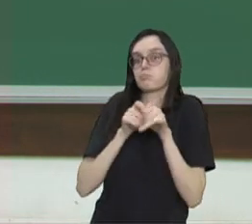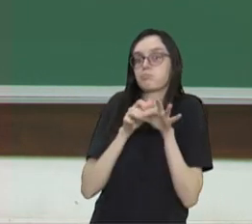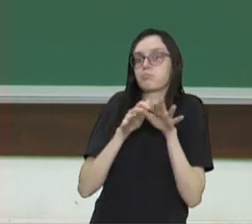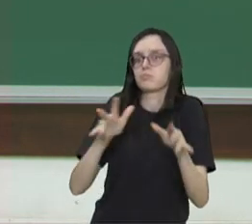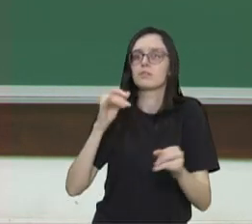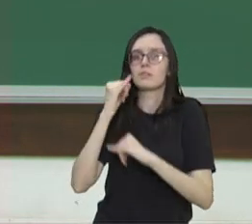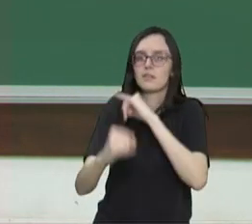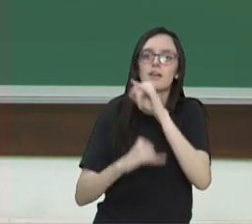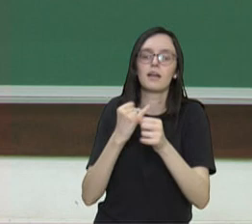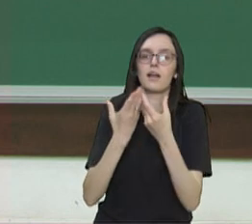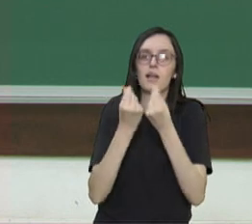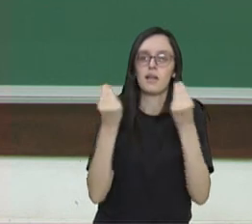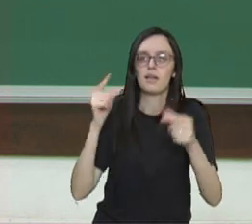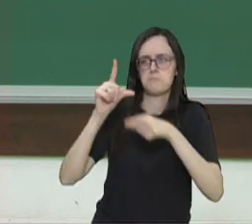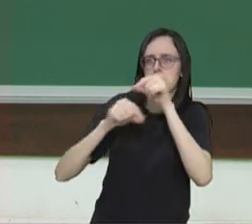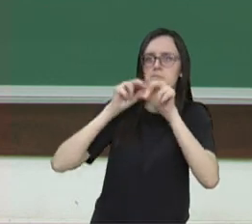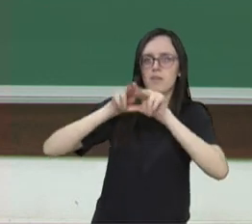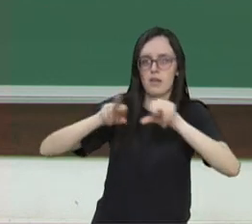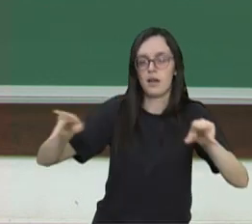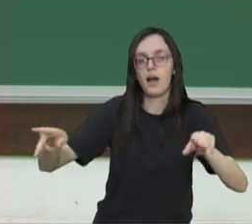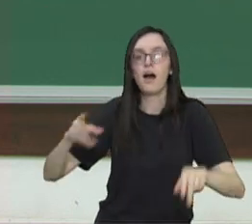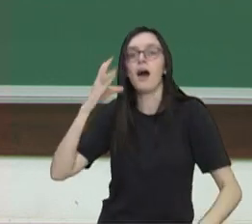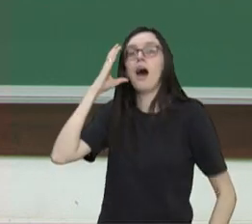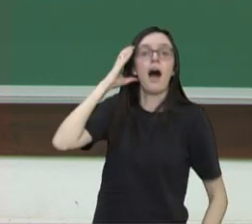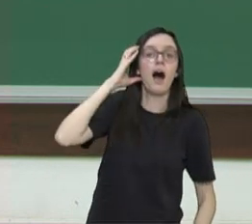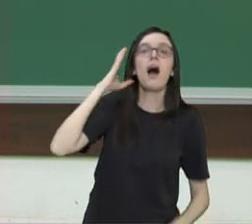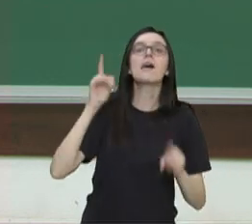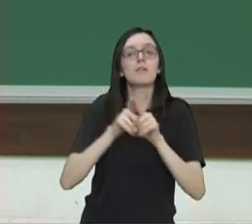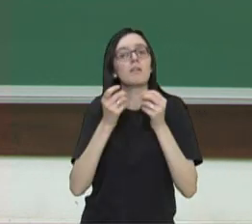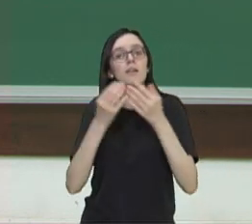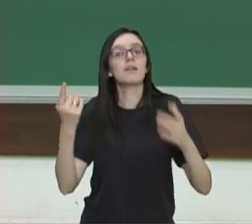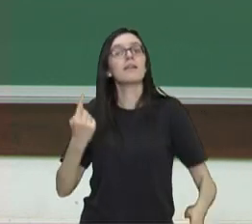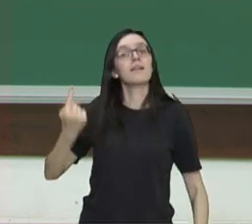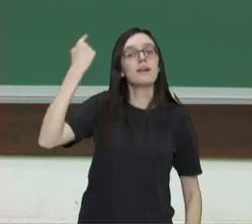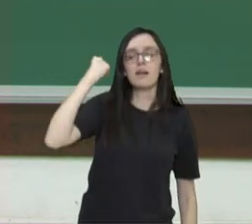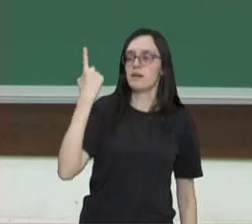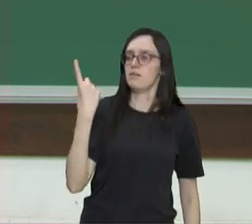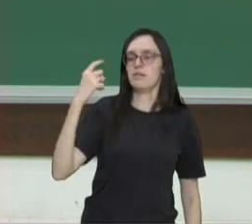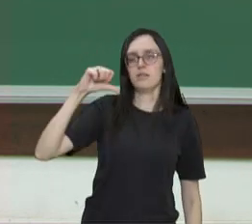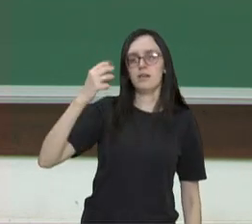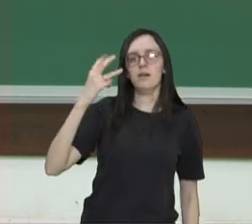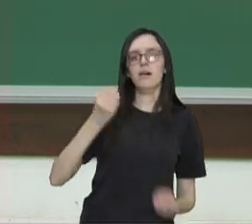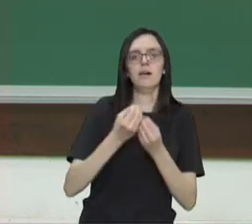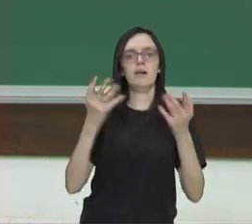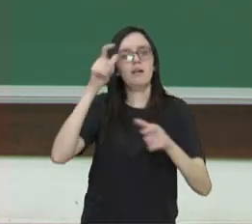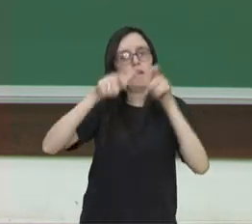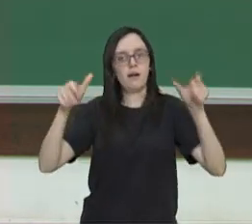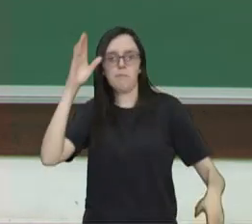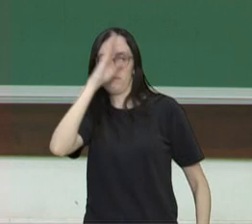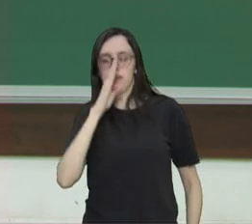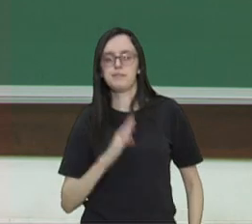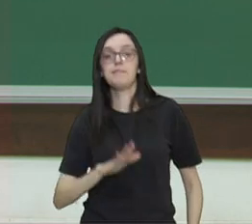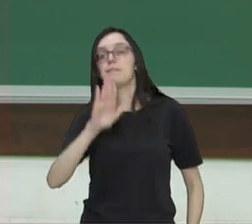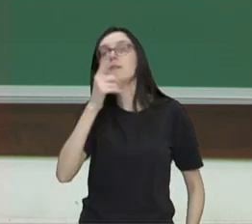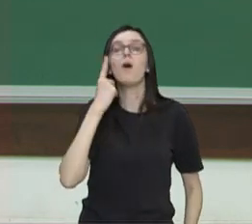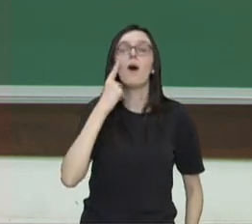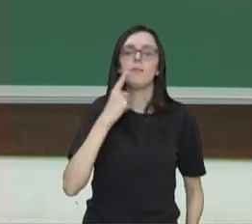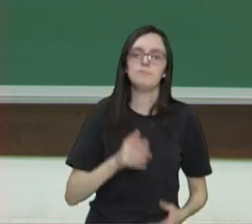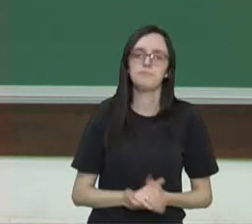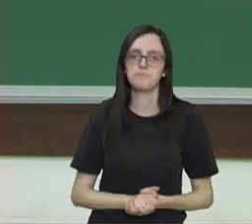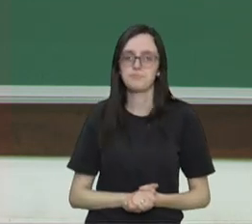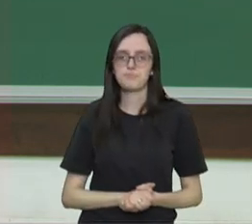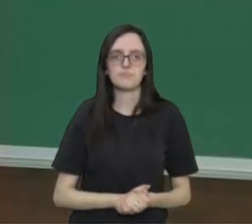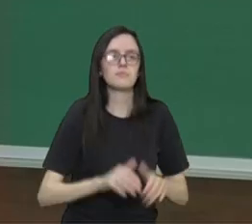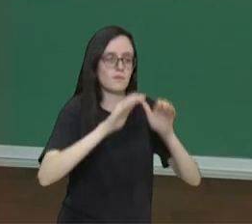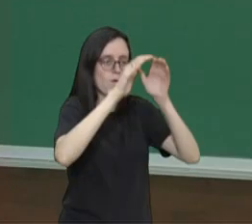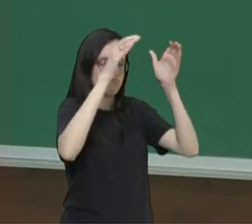essa diversificação de opções, o rádio oferecia isso lá nos anos 30 para os brasileiros. Ó, então, um aparelho